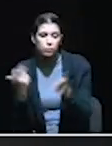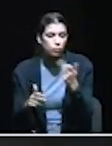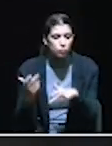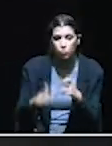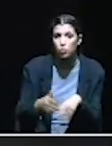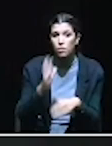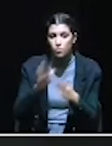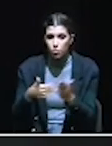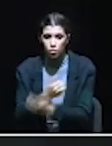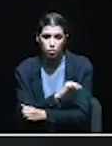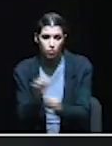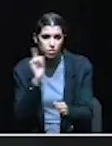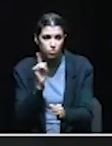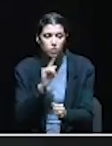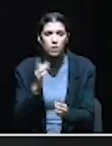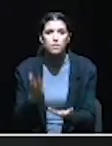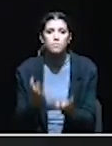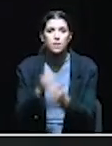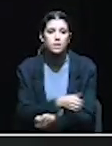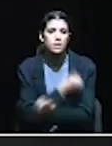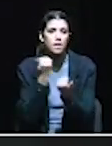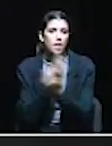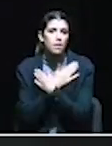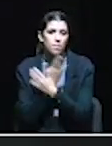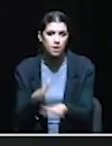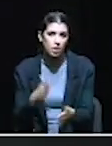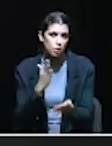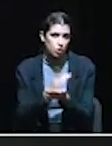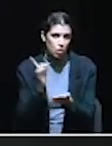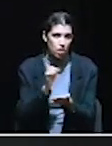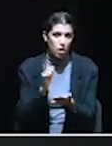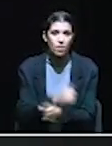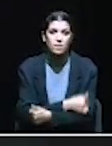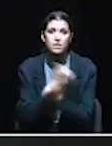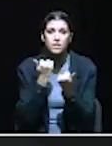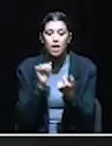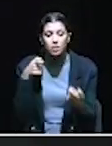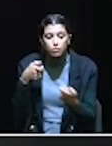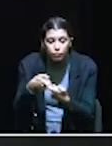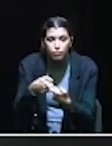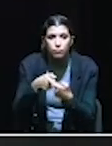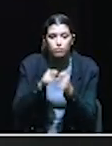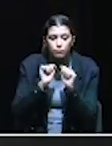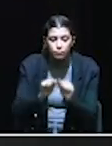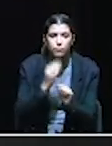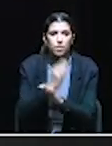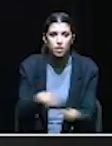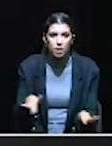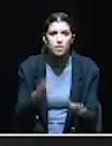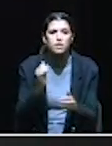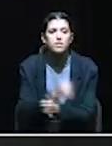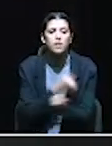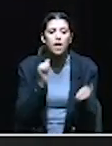importantes. Porque nós não queremos só que Lisboa seja uma cidade amiga das crianças, nós queremos que Lisboa seja uma cidade das crianças. E o que é que acontece numa cidade